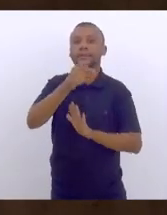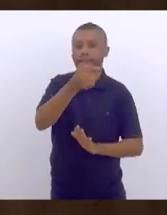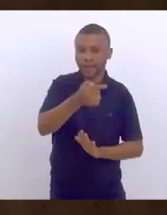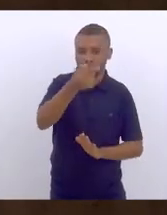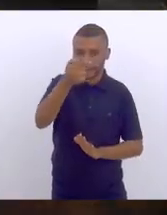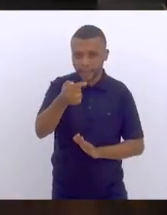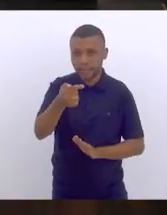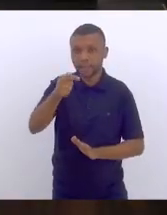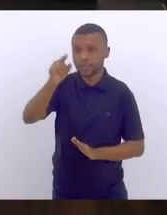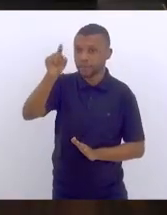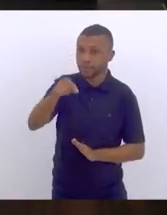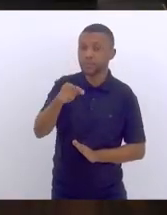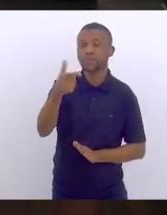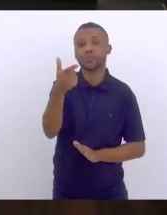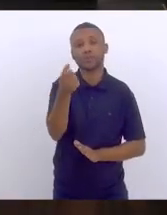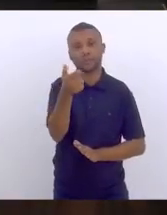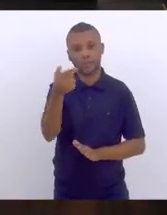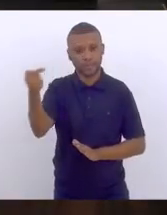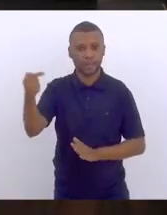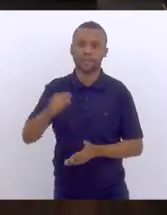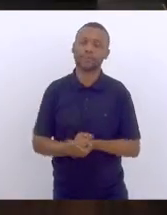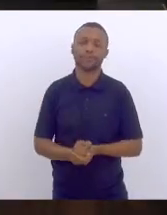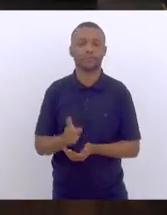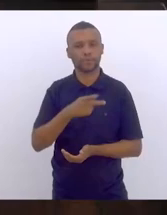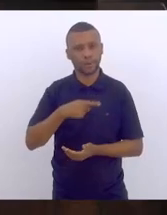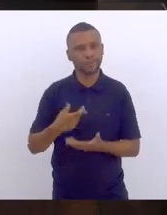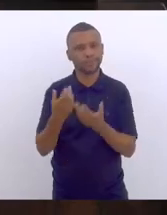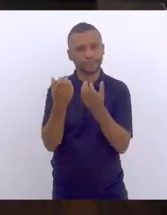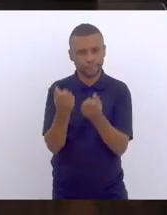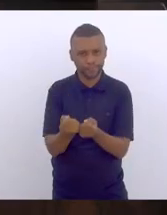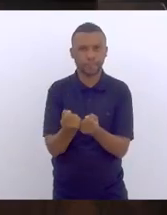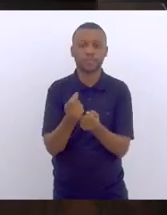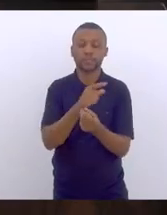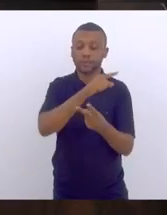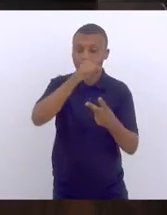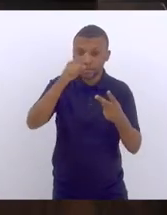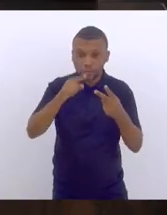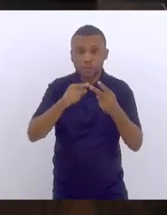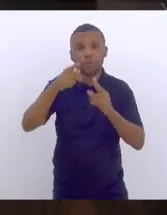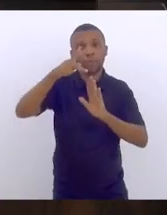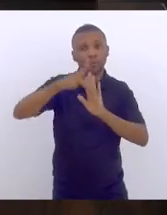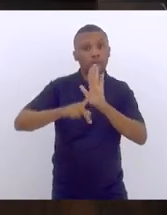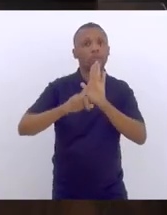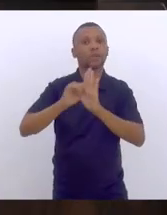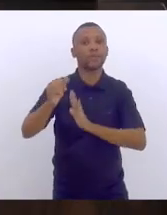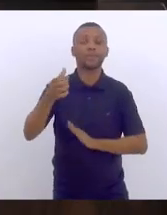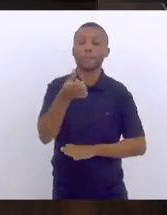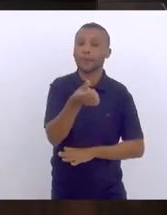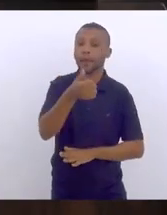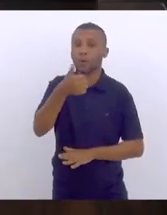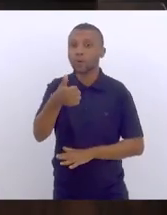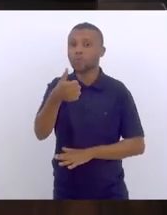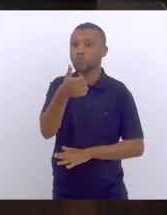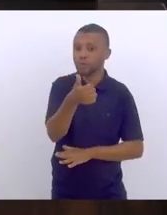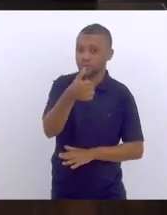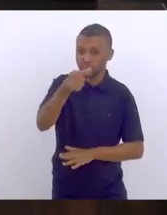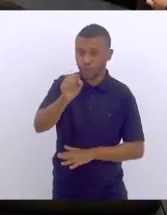presidência defere o pedido de Vossa Excelência e retoma o segundo projeto de lei da pauta,